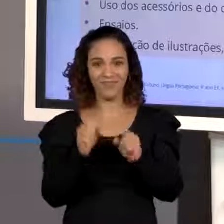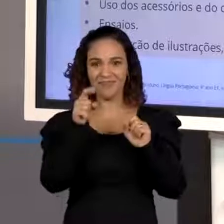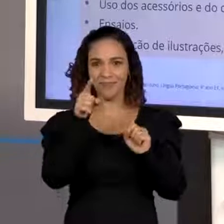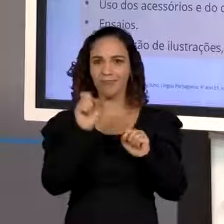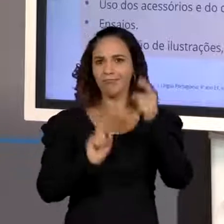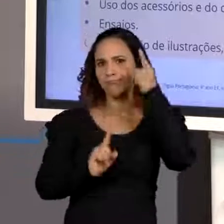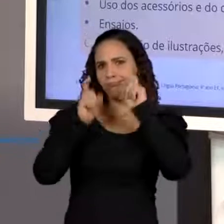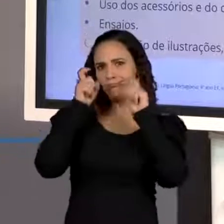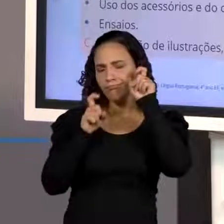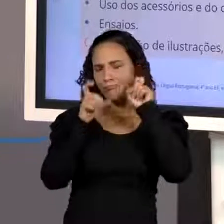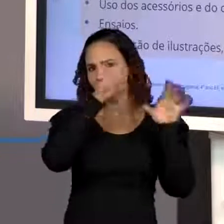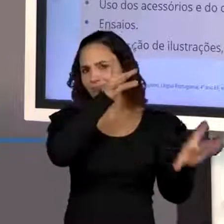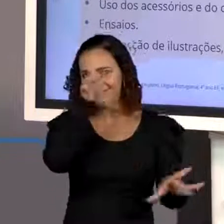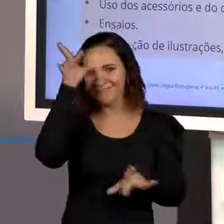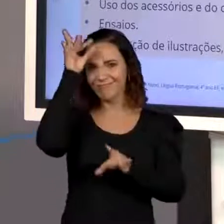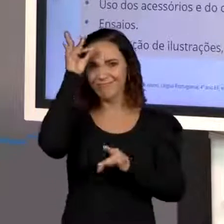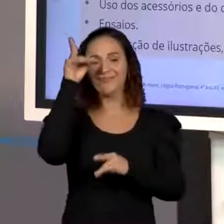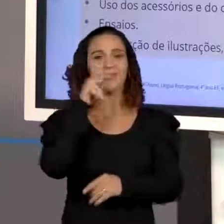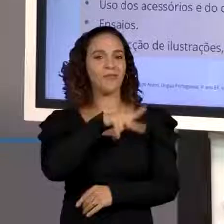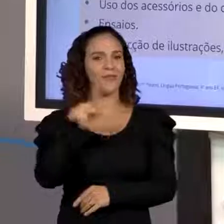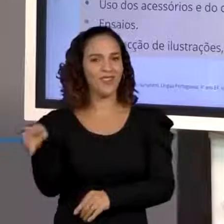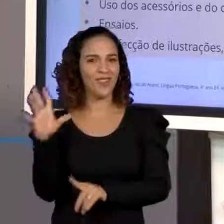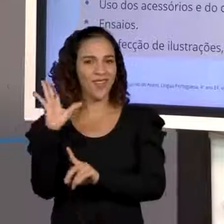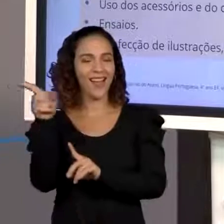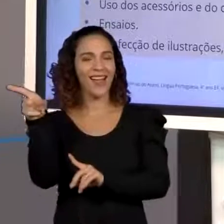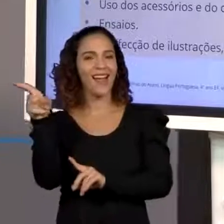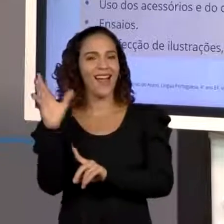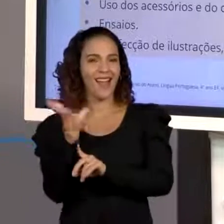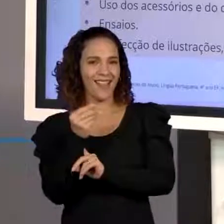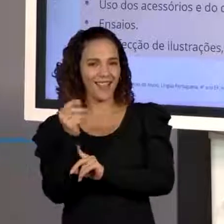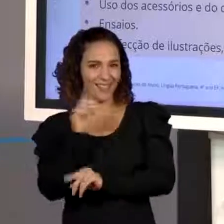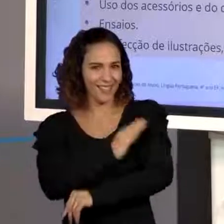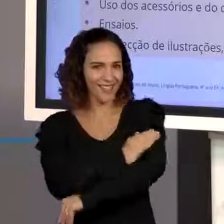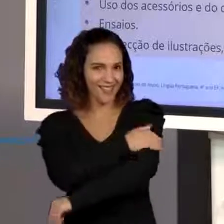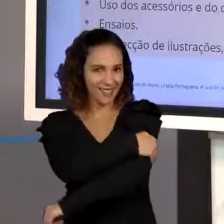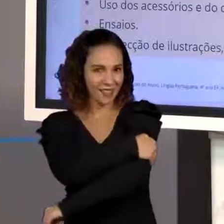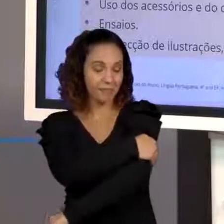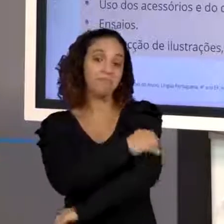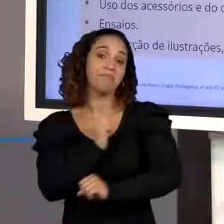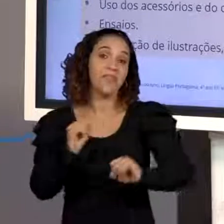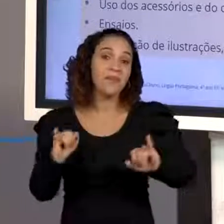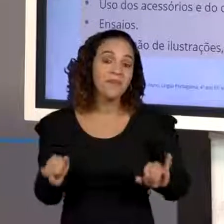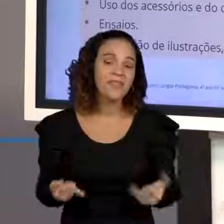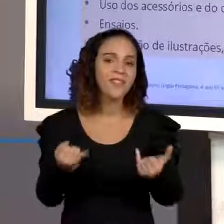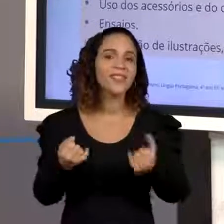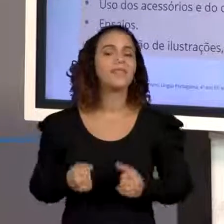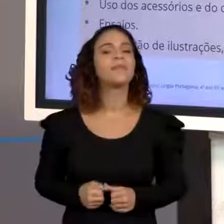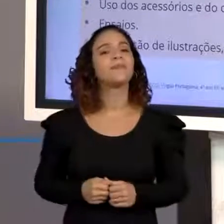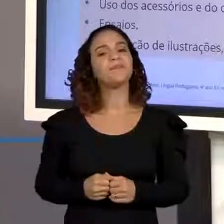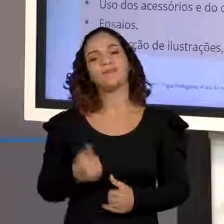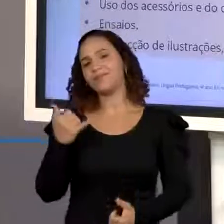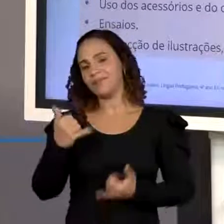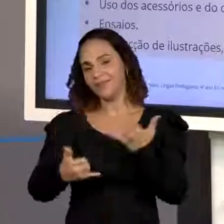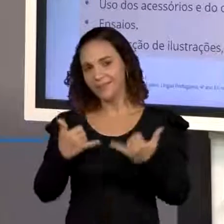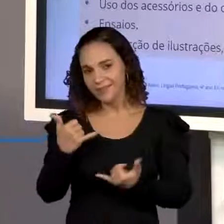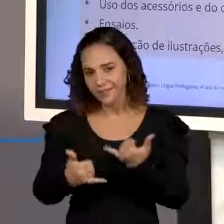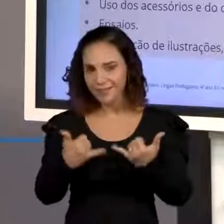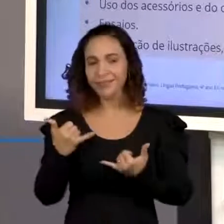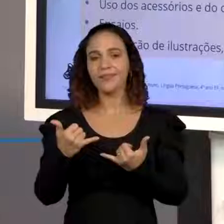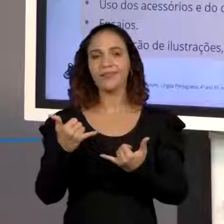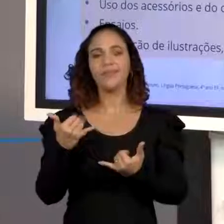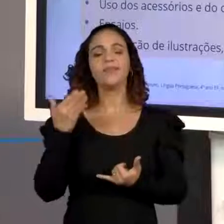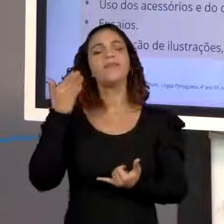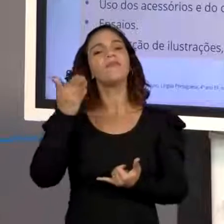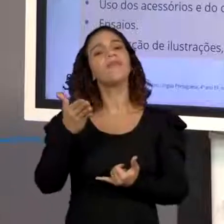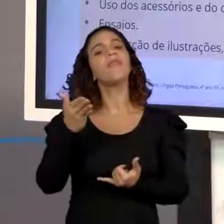nas aulas de arte com a professora Adriana aqui no Centro de Mídia. Então, aproveita aí para brincar e deixar essa leitura muito